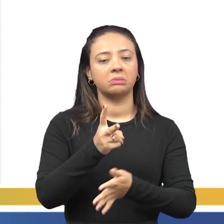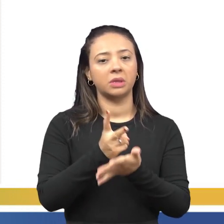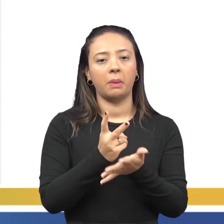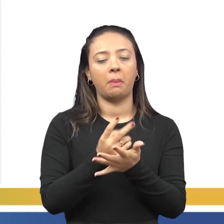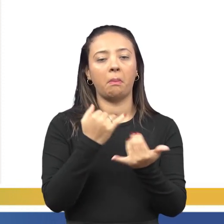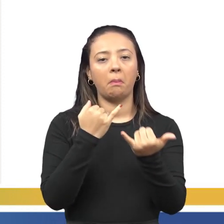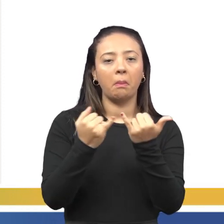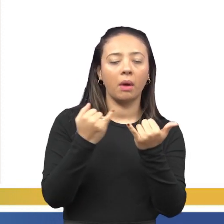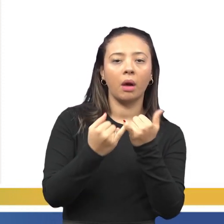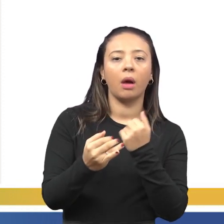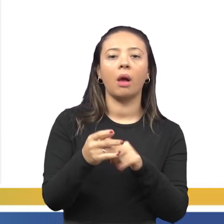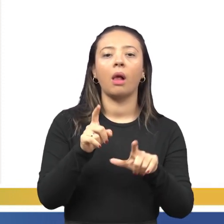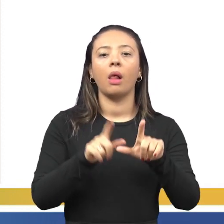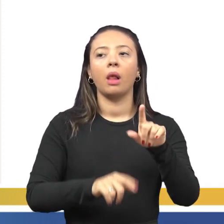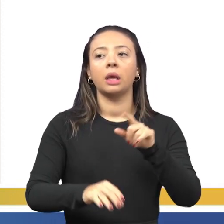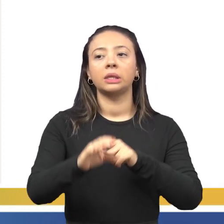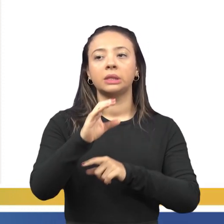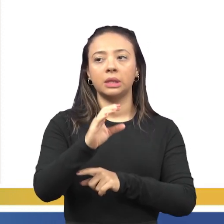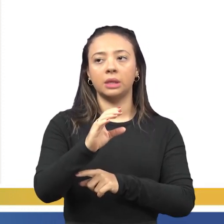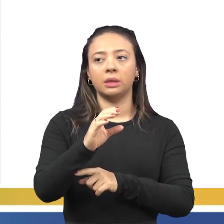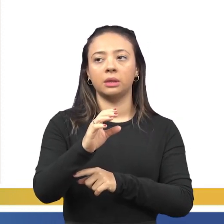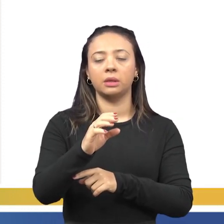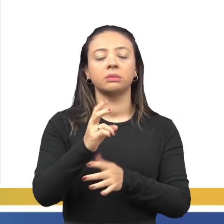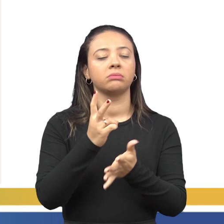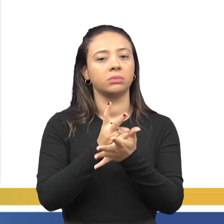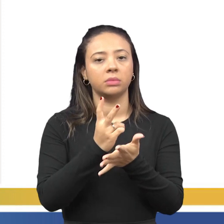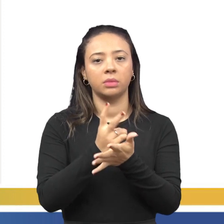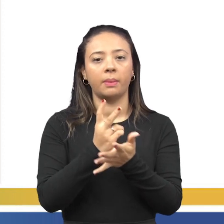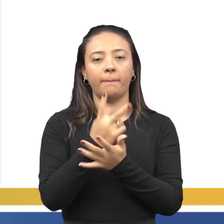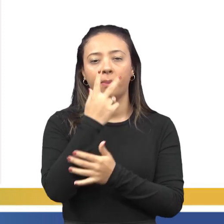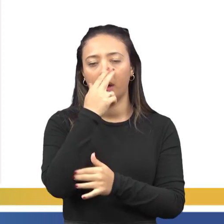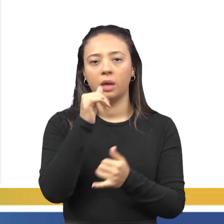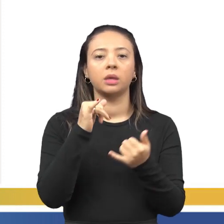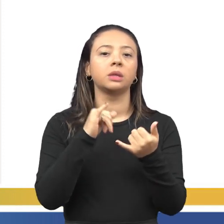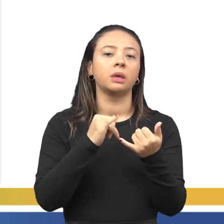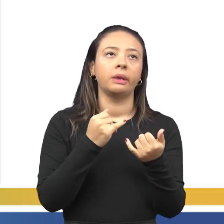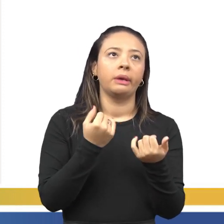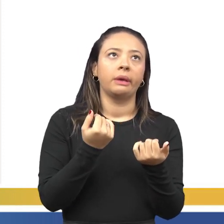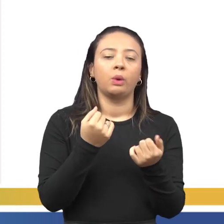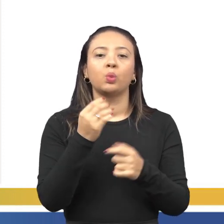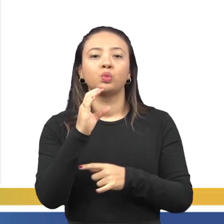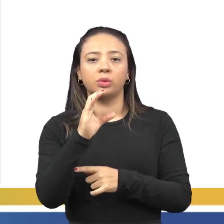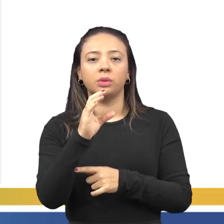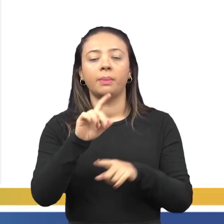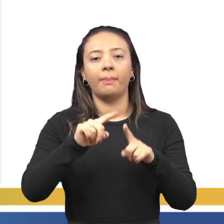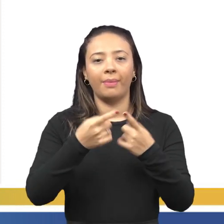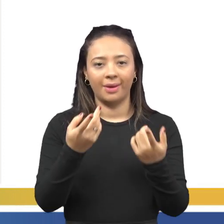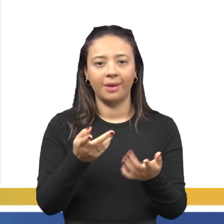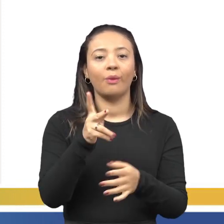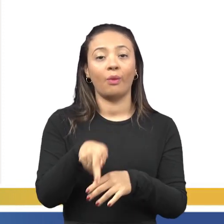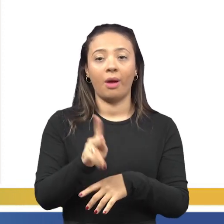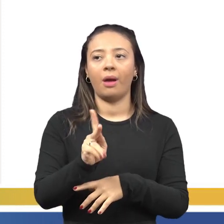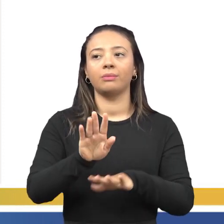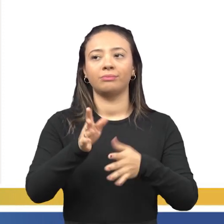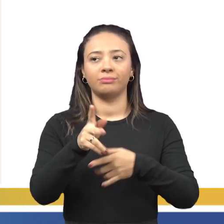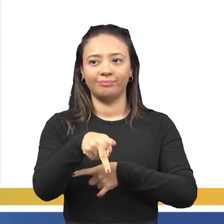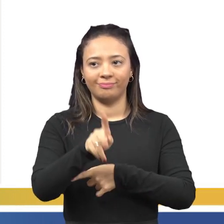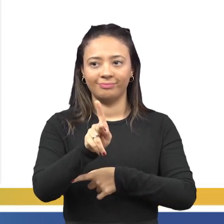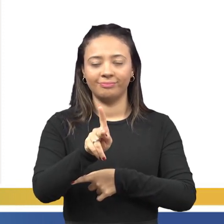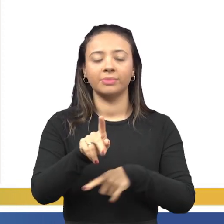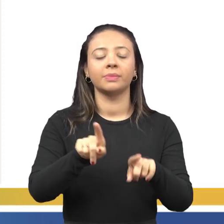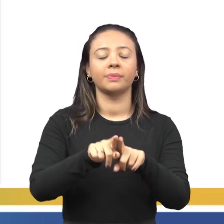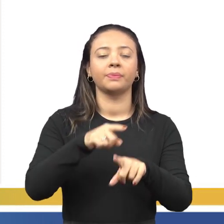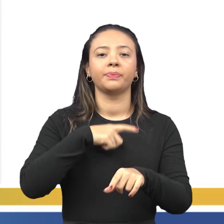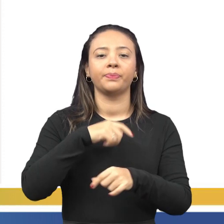Como temos na língua portuguesa. Então, vou pronunciar ela sempre como se fosse um C. Eu tenho L, certo? Que também é igual à língua